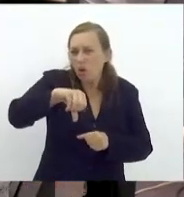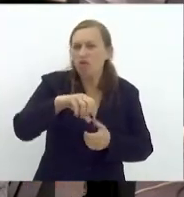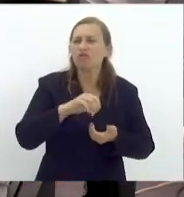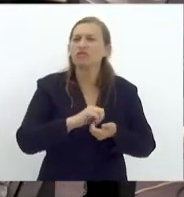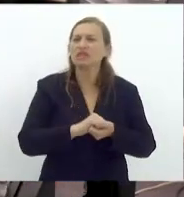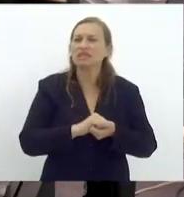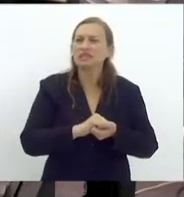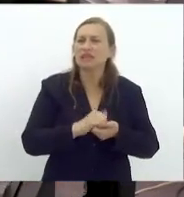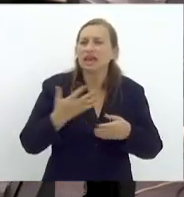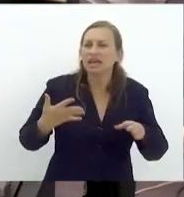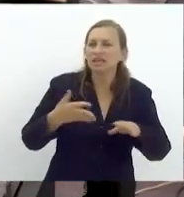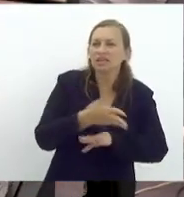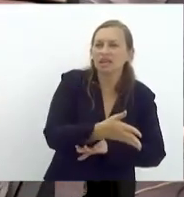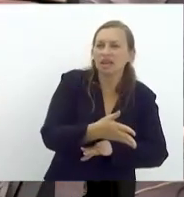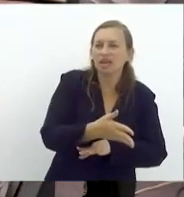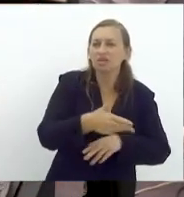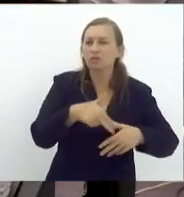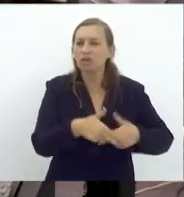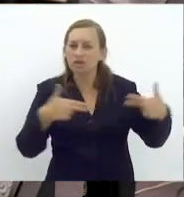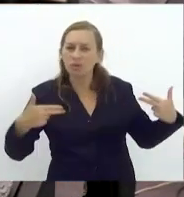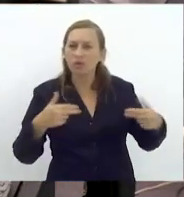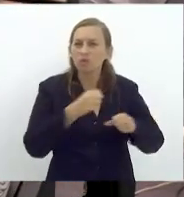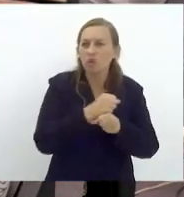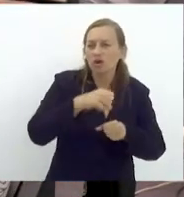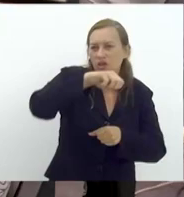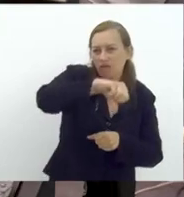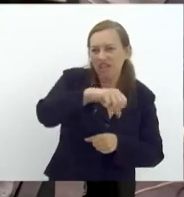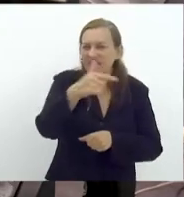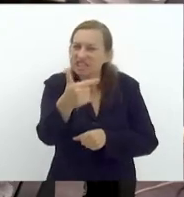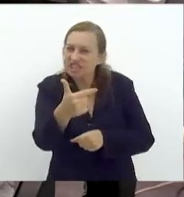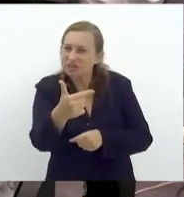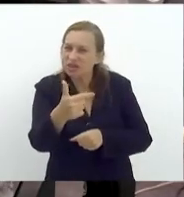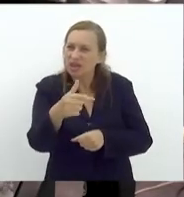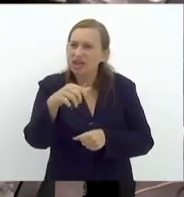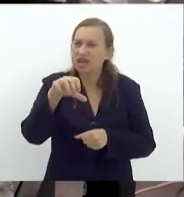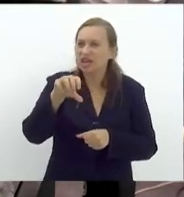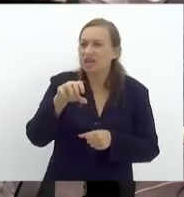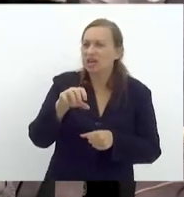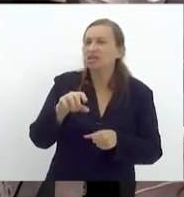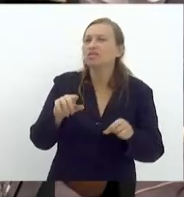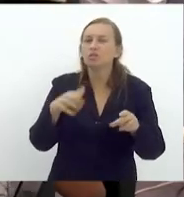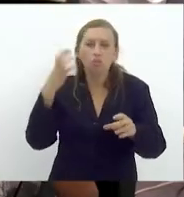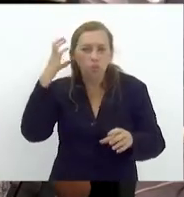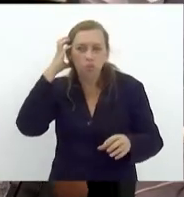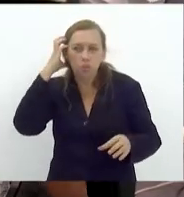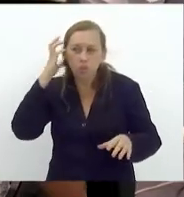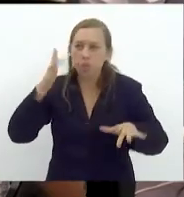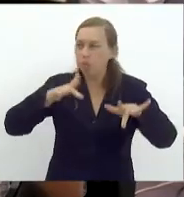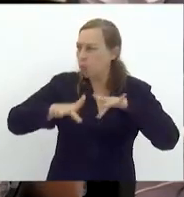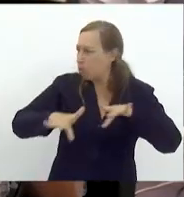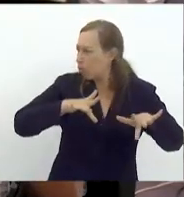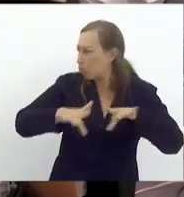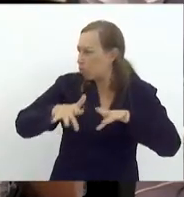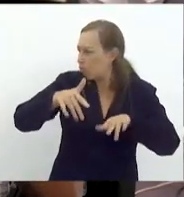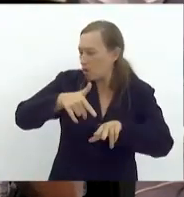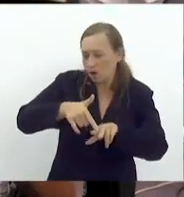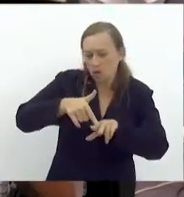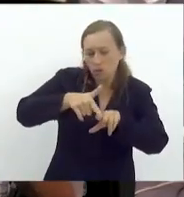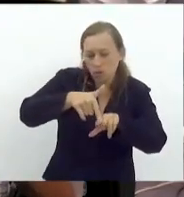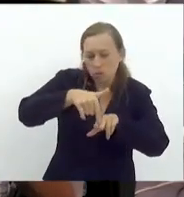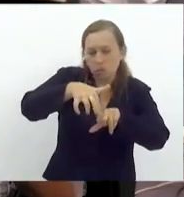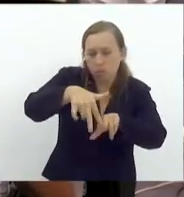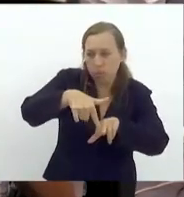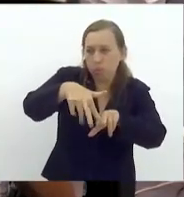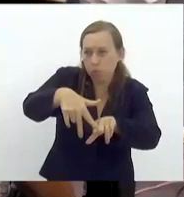me ingressar no hip hop em 92 através do skate que o skate também é tem parcela